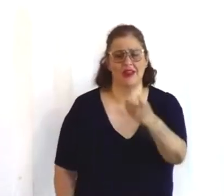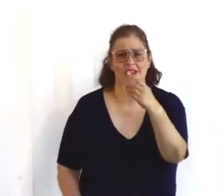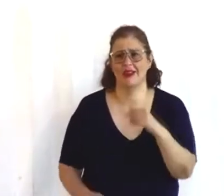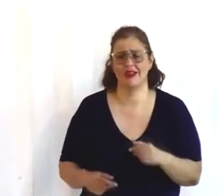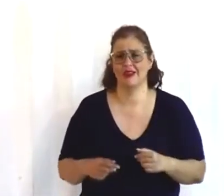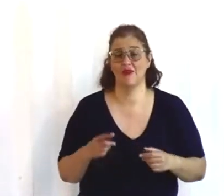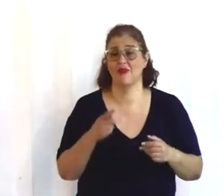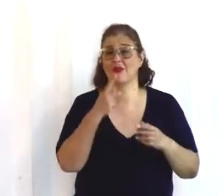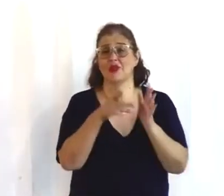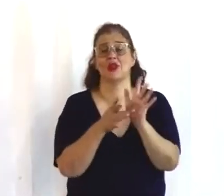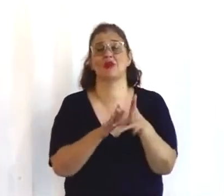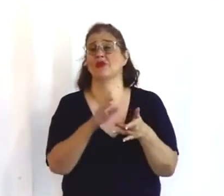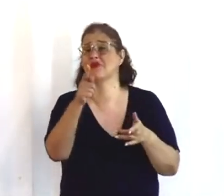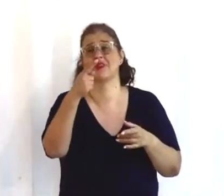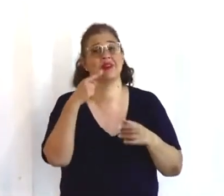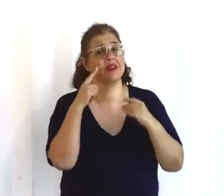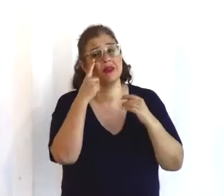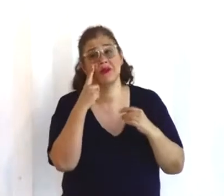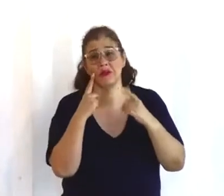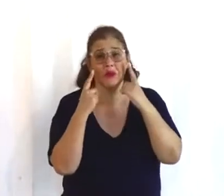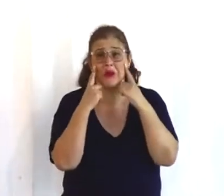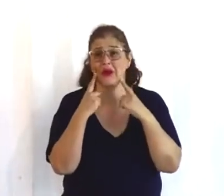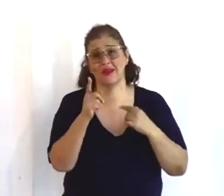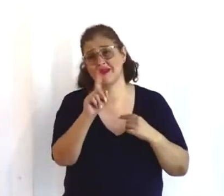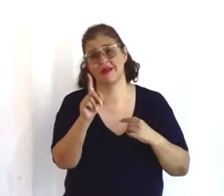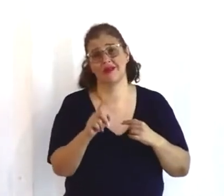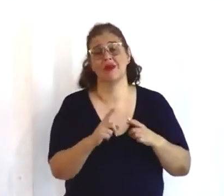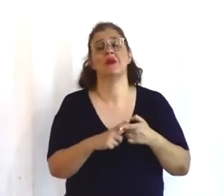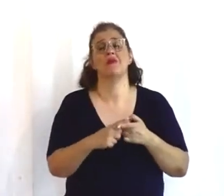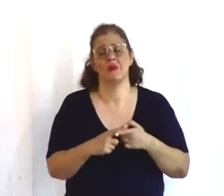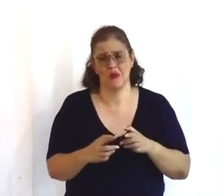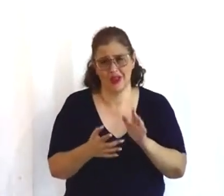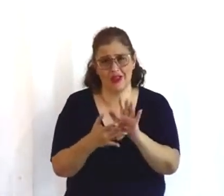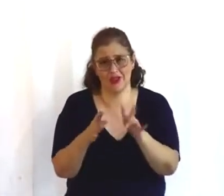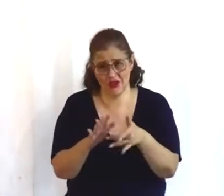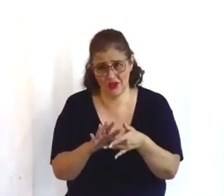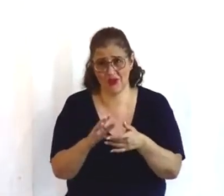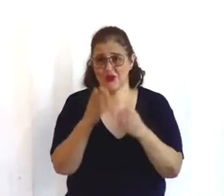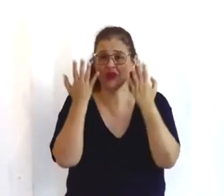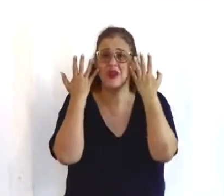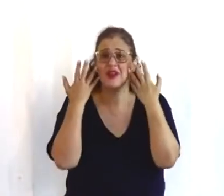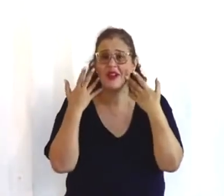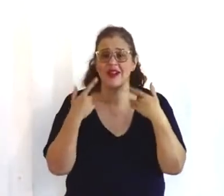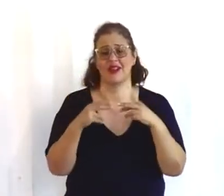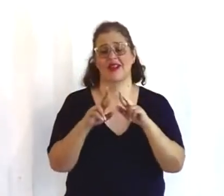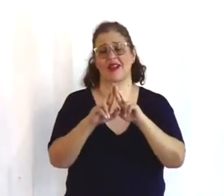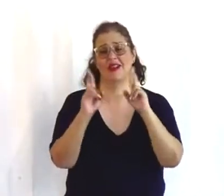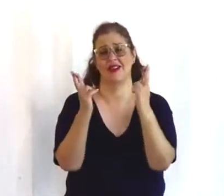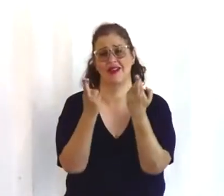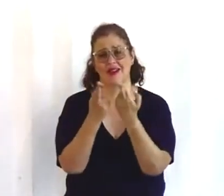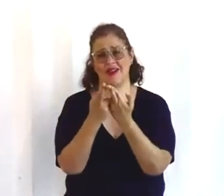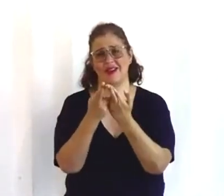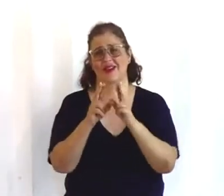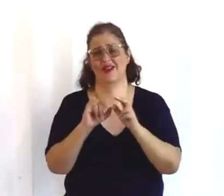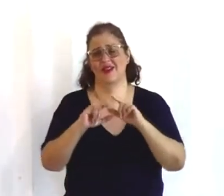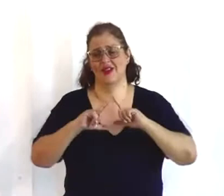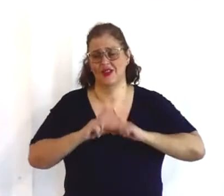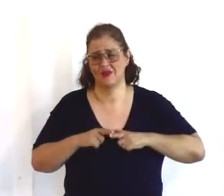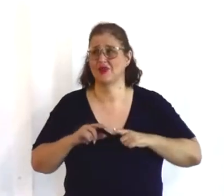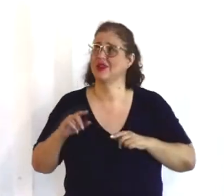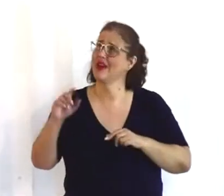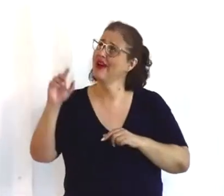chore meu filho, não chore minha filha, porque o leão da tribo de Judá, a raiz de Davi,